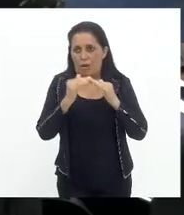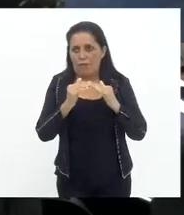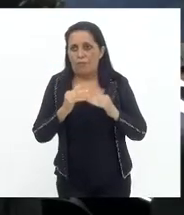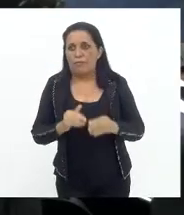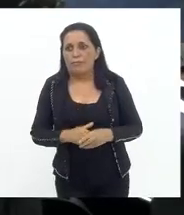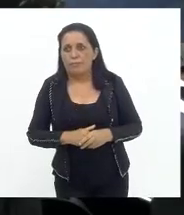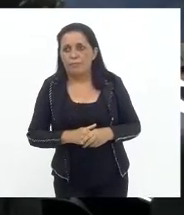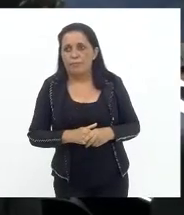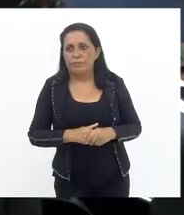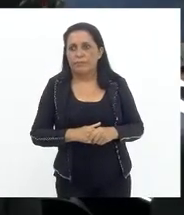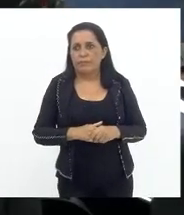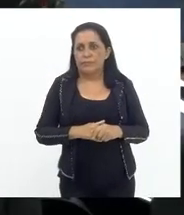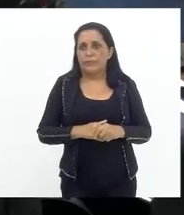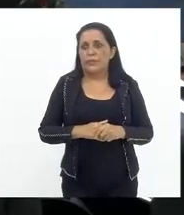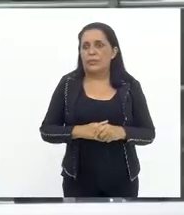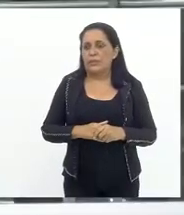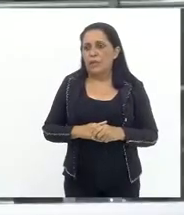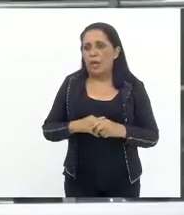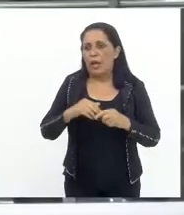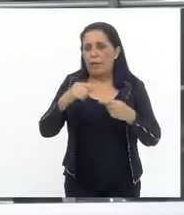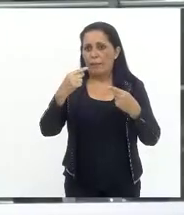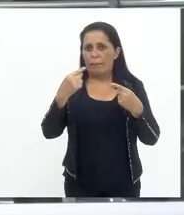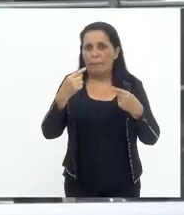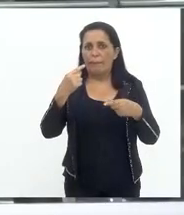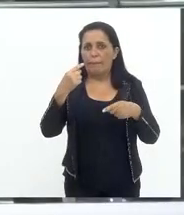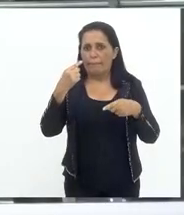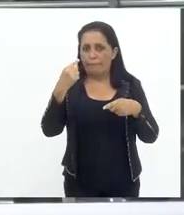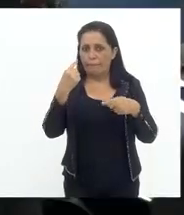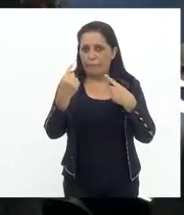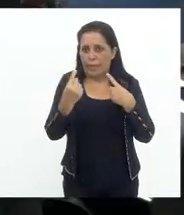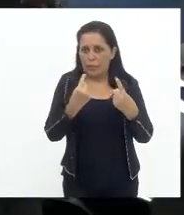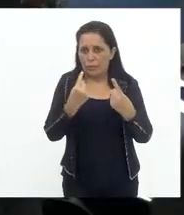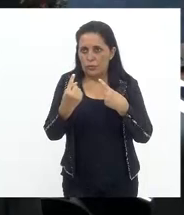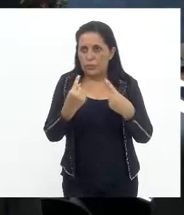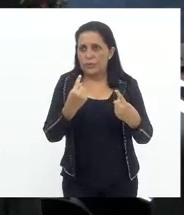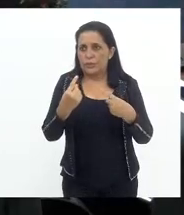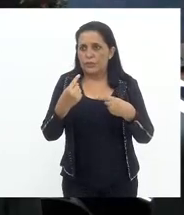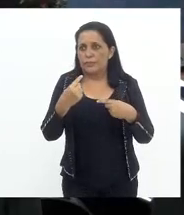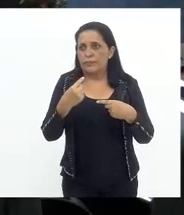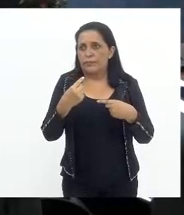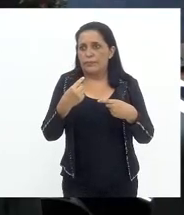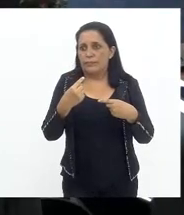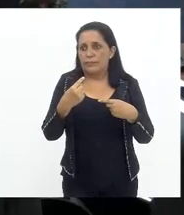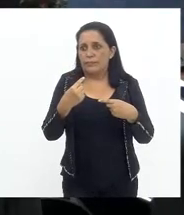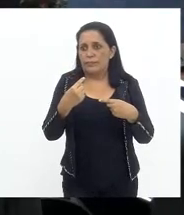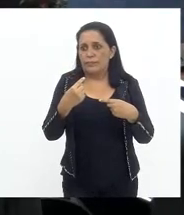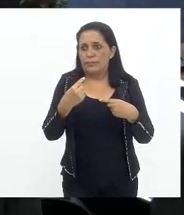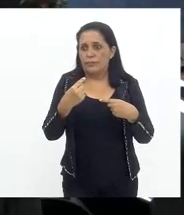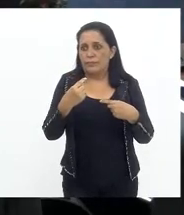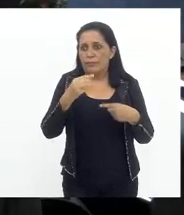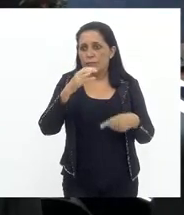Deputado, para discutir, deputado Coronel Salema. Presidente,